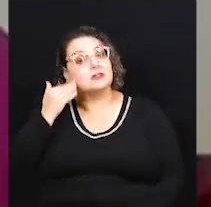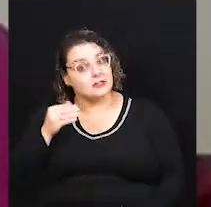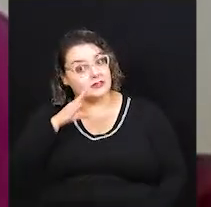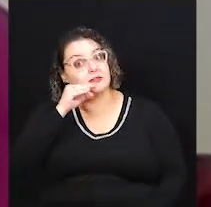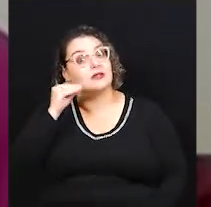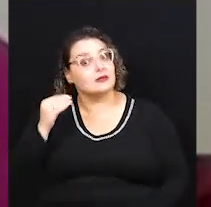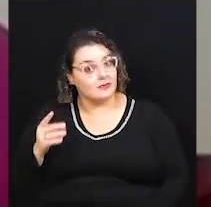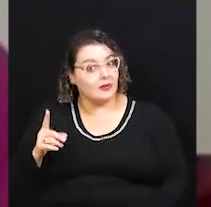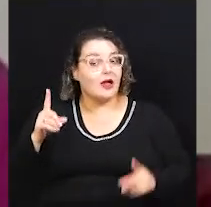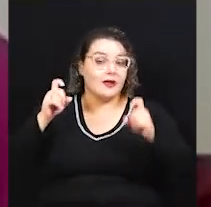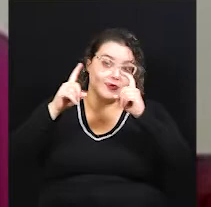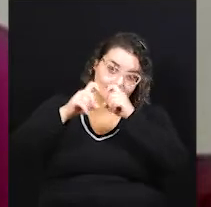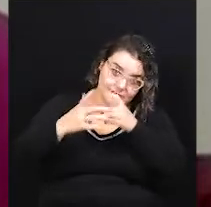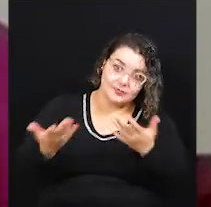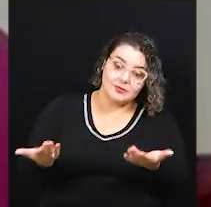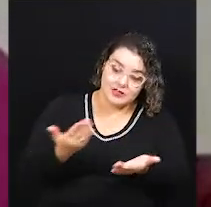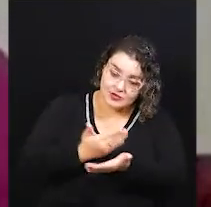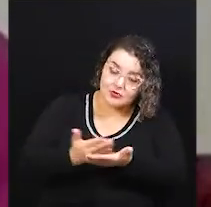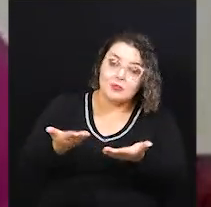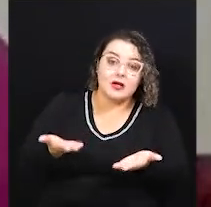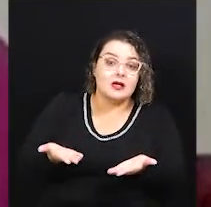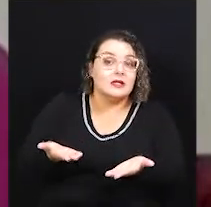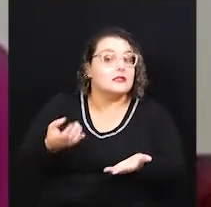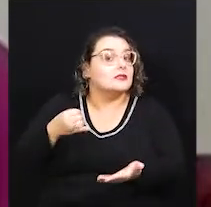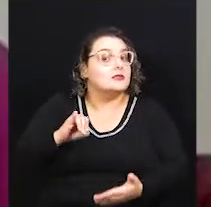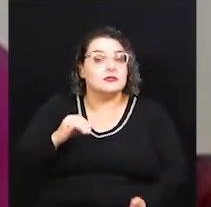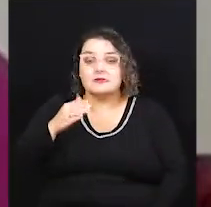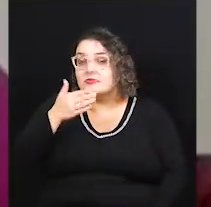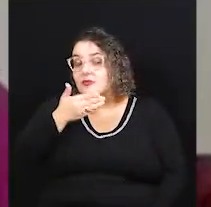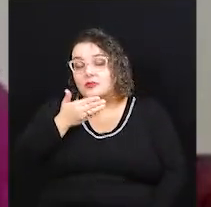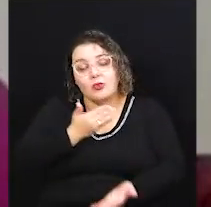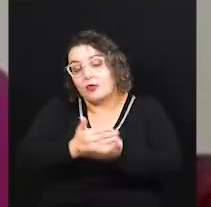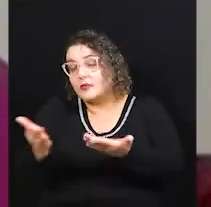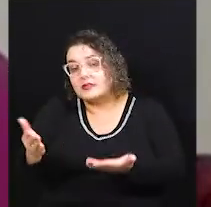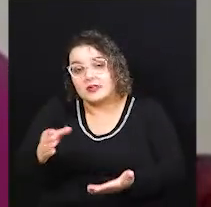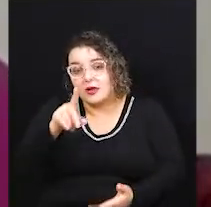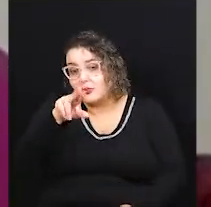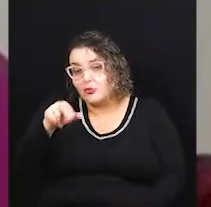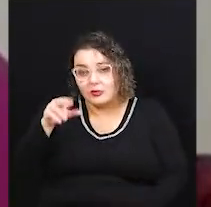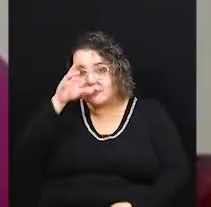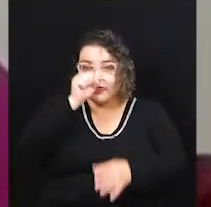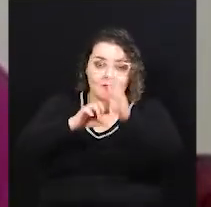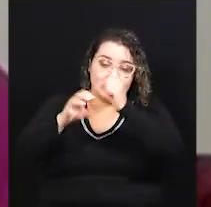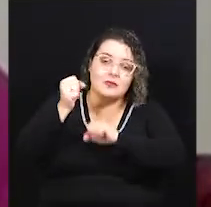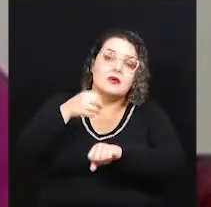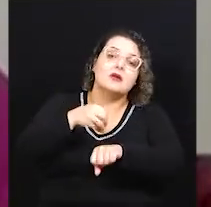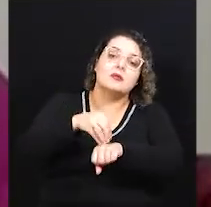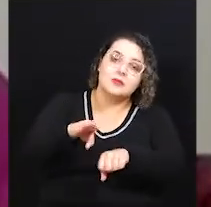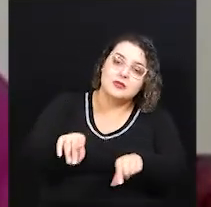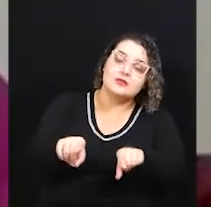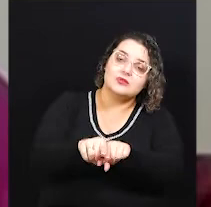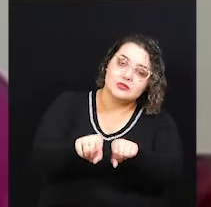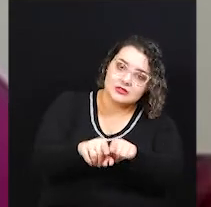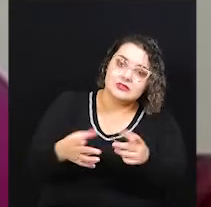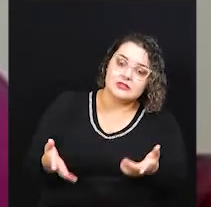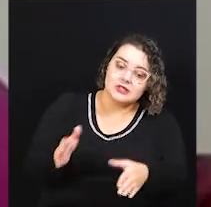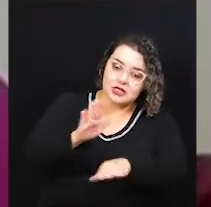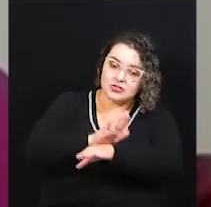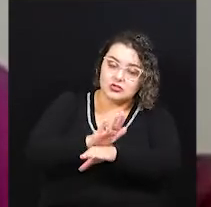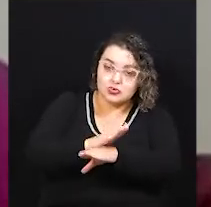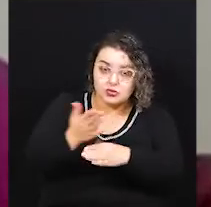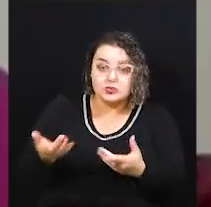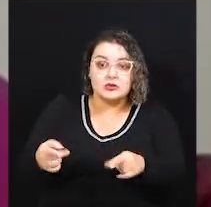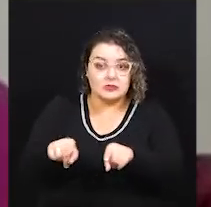Mas começa aí, né? Se ele não começar, ele não vai aprender nunca. Uma sugestão que eu dou também, que eu acho que